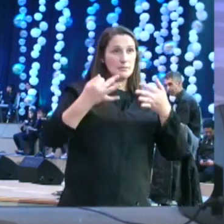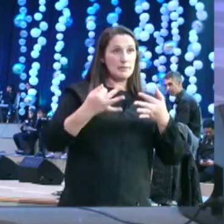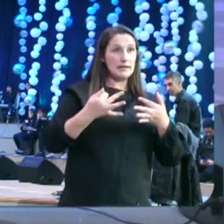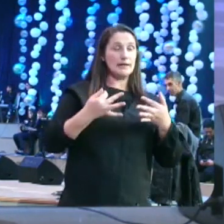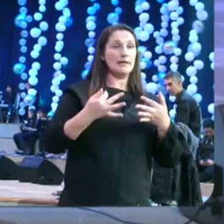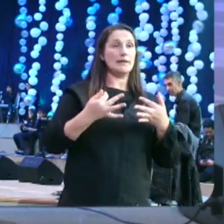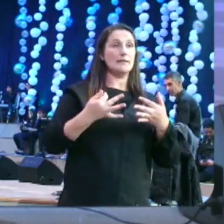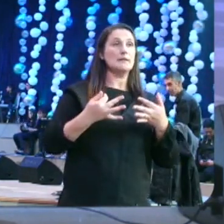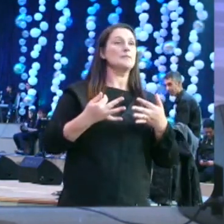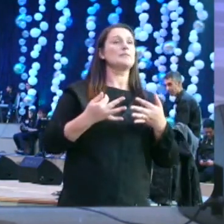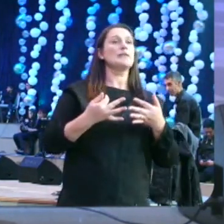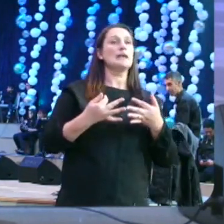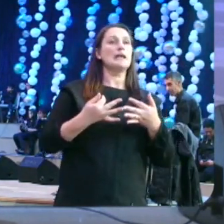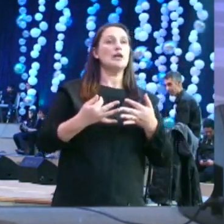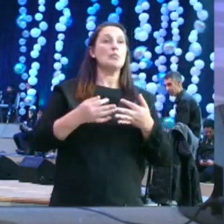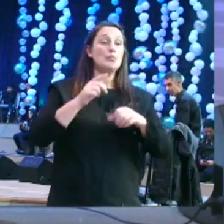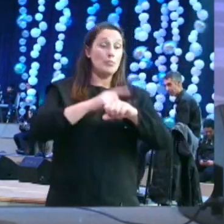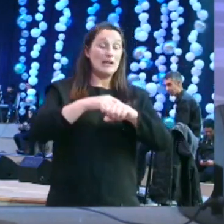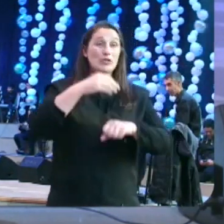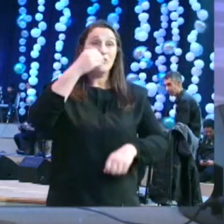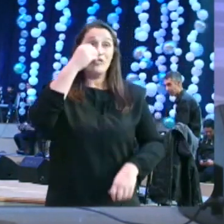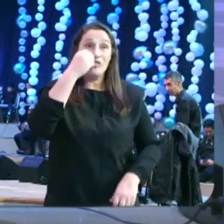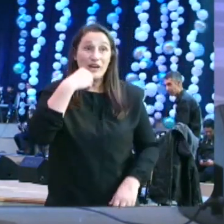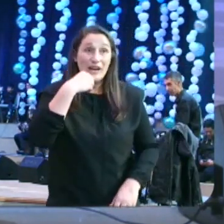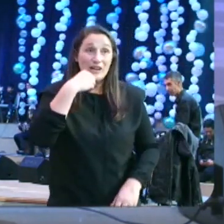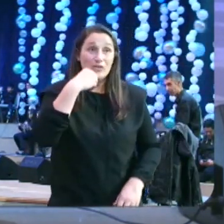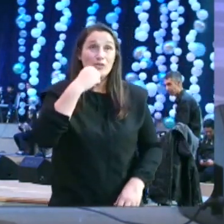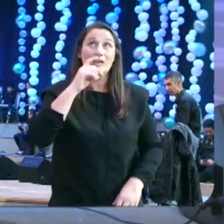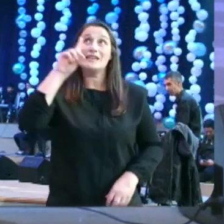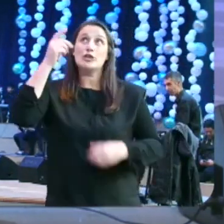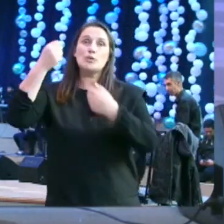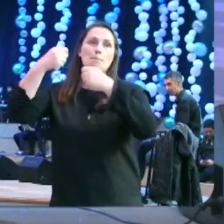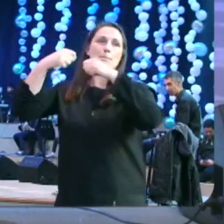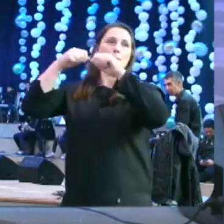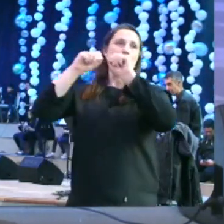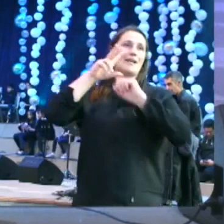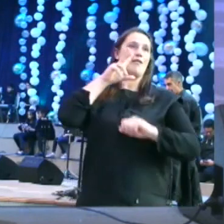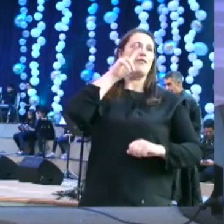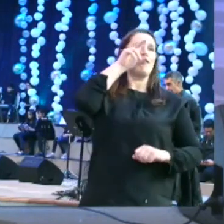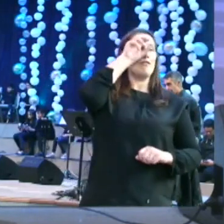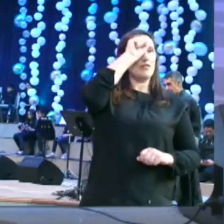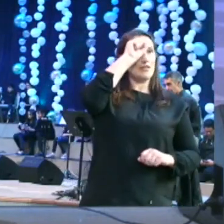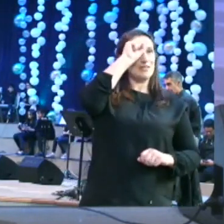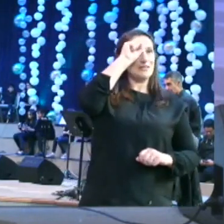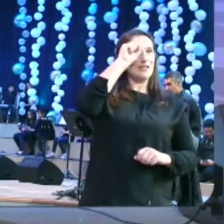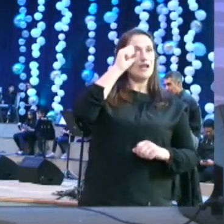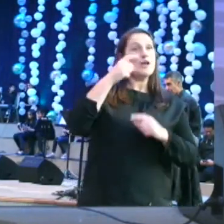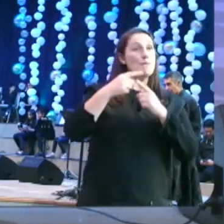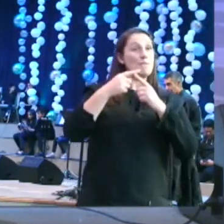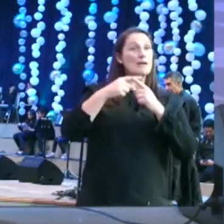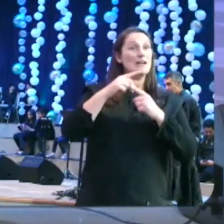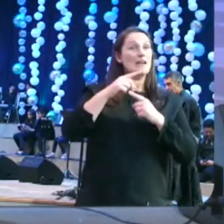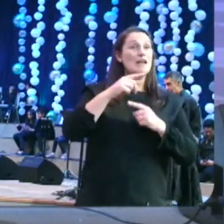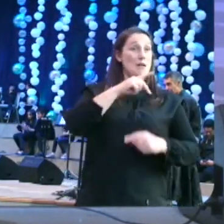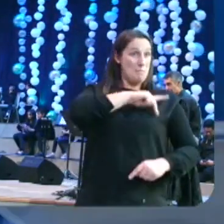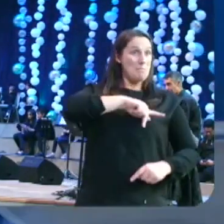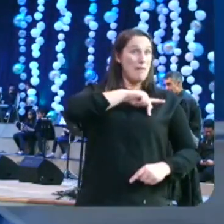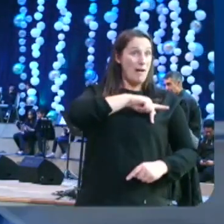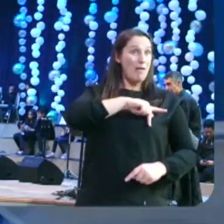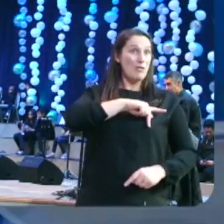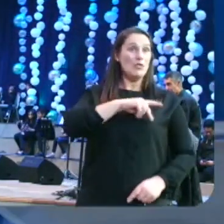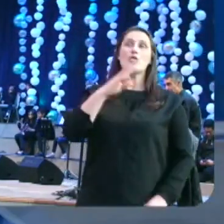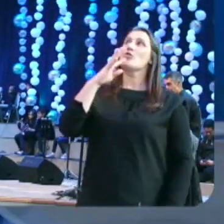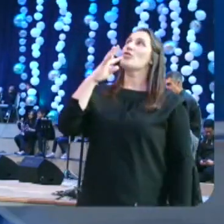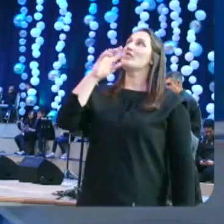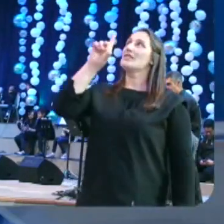incoerência. Ele diz assim: quando sou fraco, é que sou forte. Porque ele conhecia o poder de Deus.